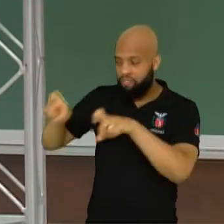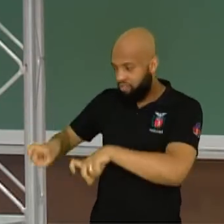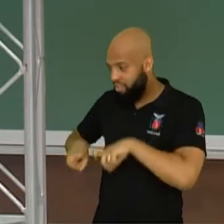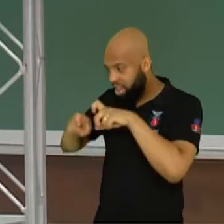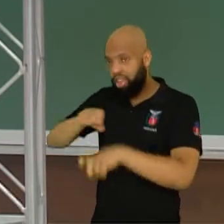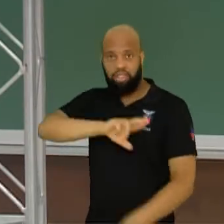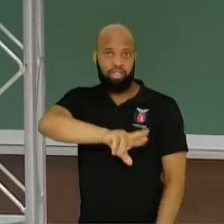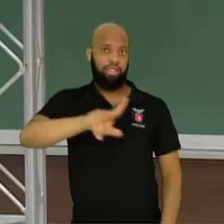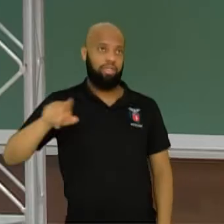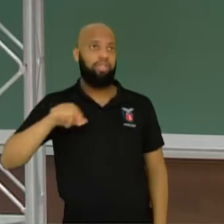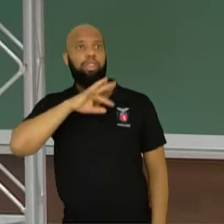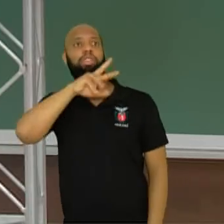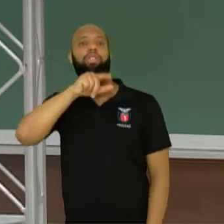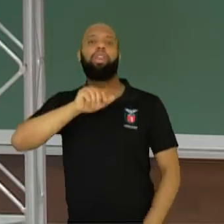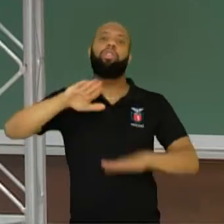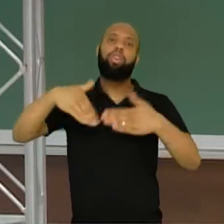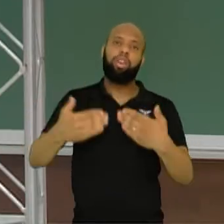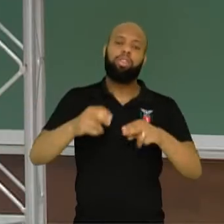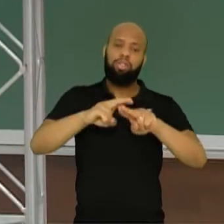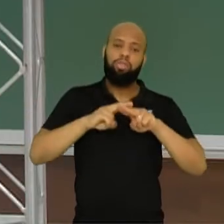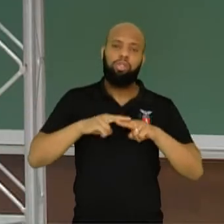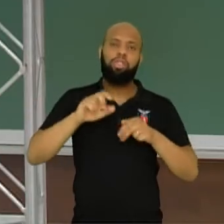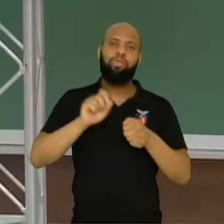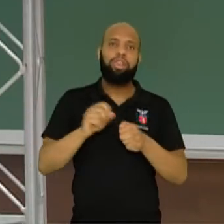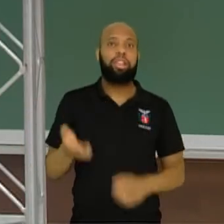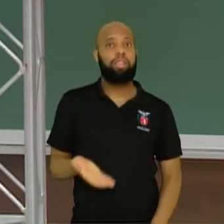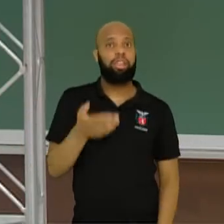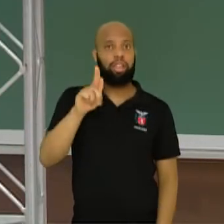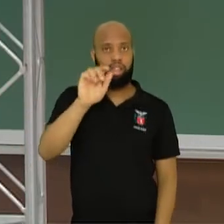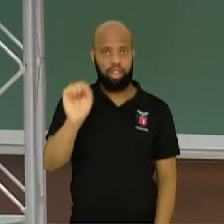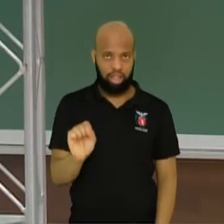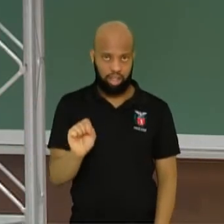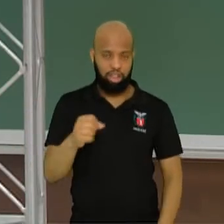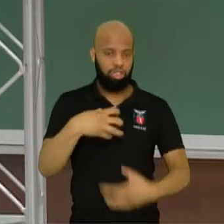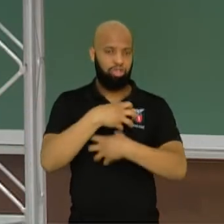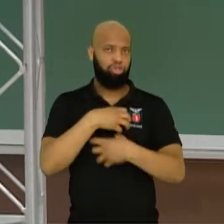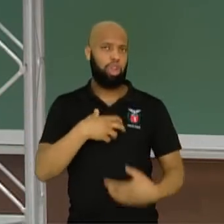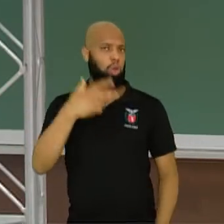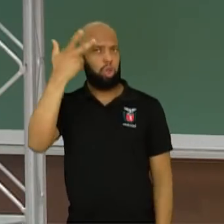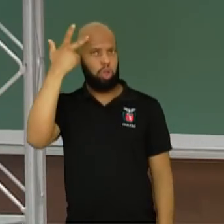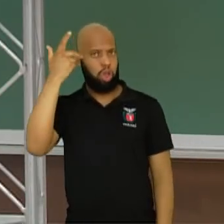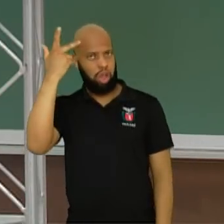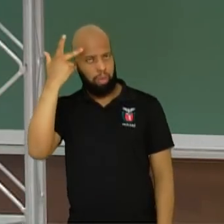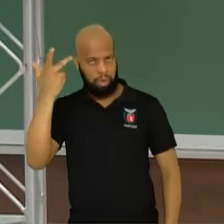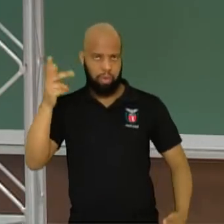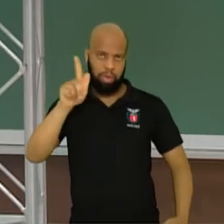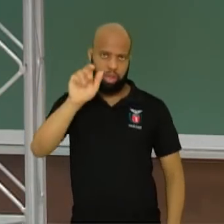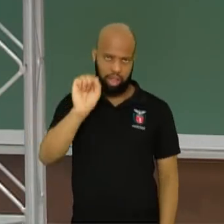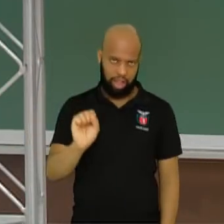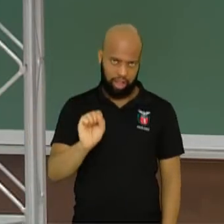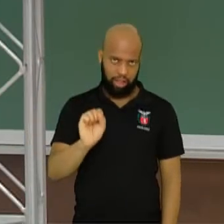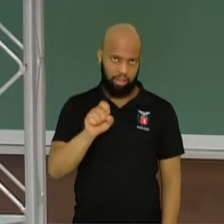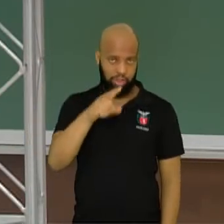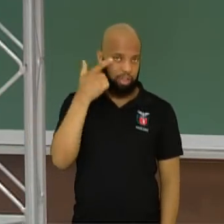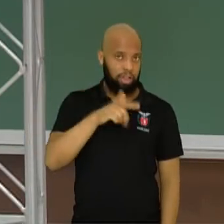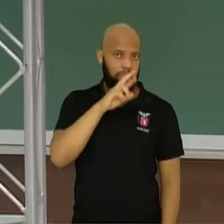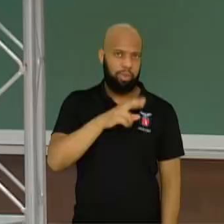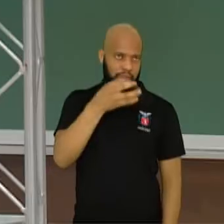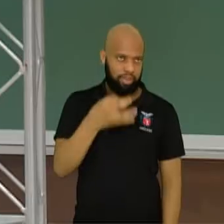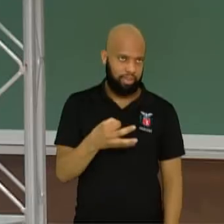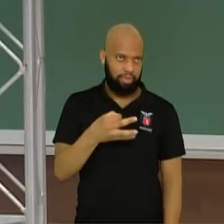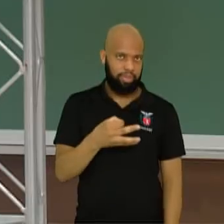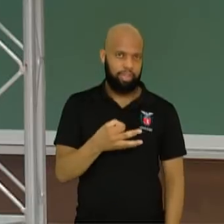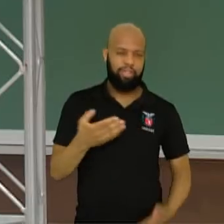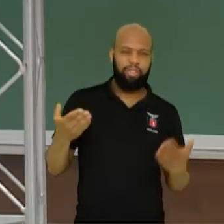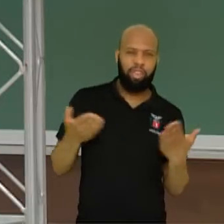seres. Será que você acertou o exercício? Esse era um pouquinho mais elaborado, eu concordo com vocês. Eu vou dar um tempinho para vocês corrigirem e eu volto